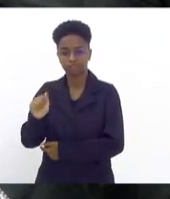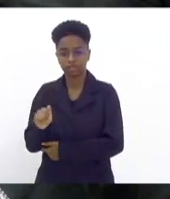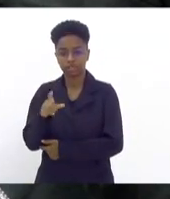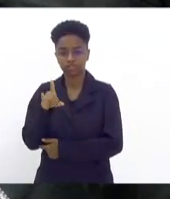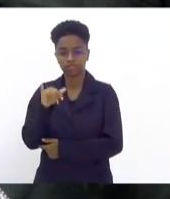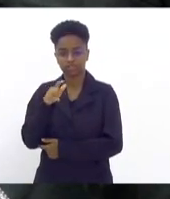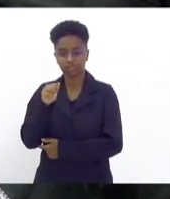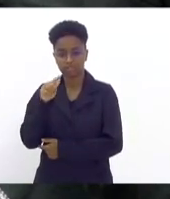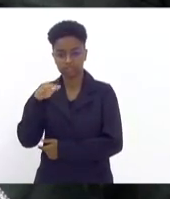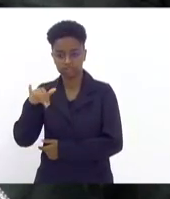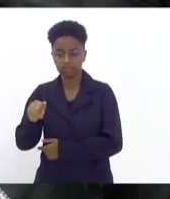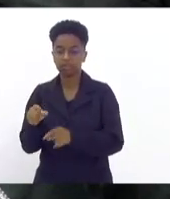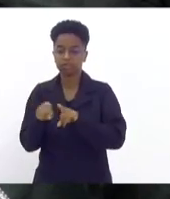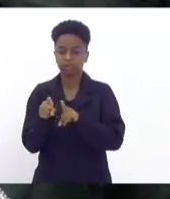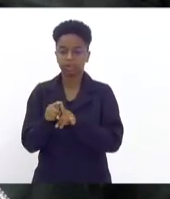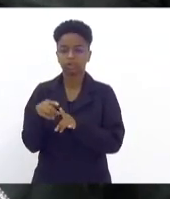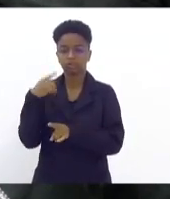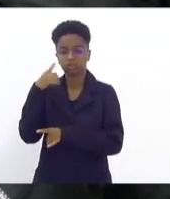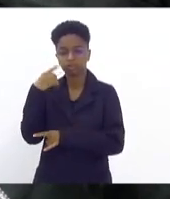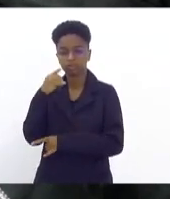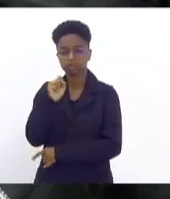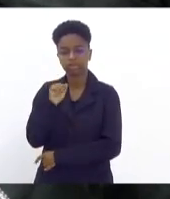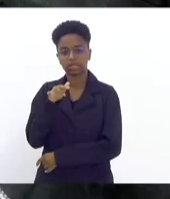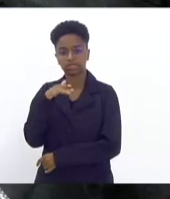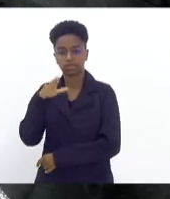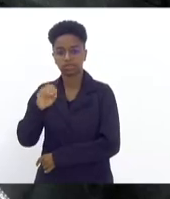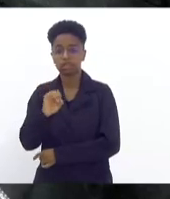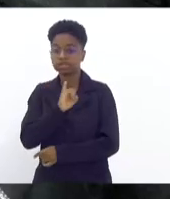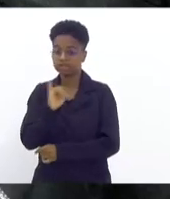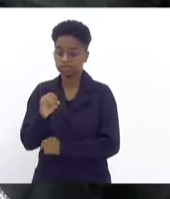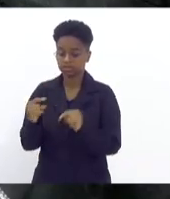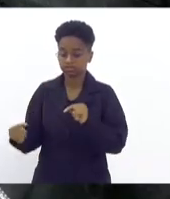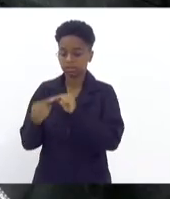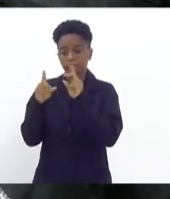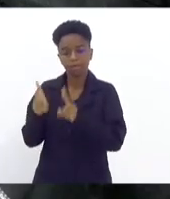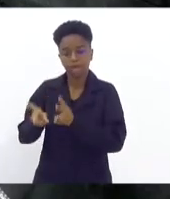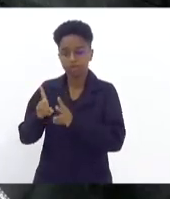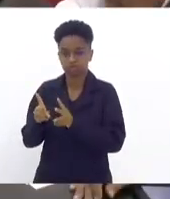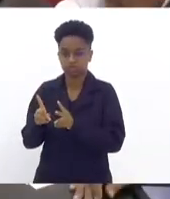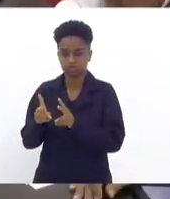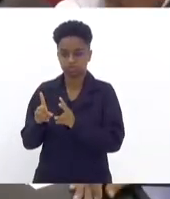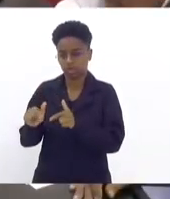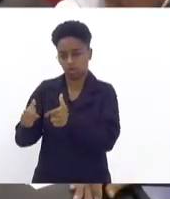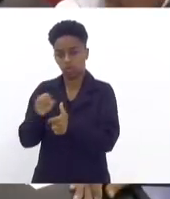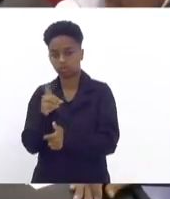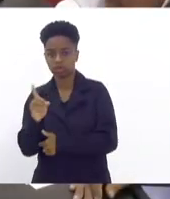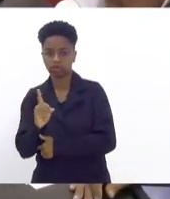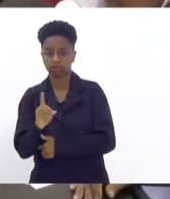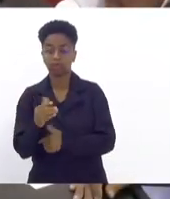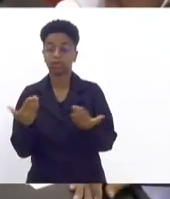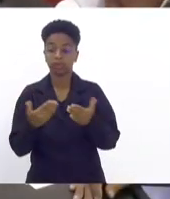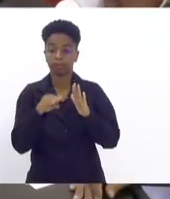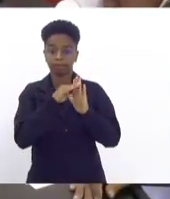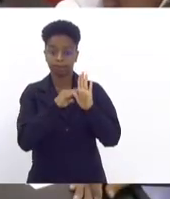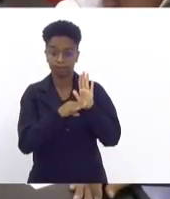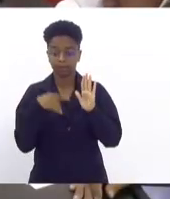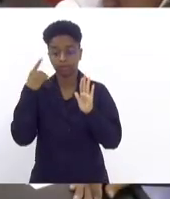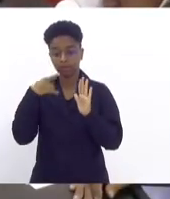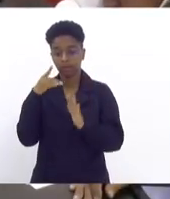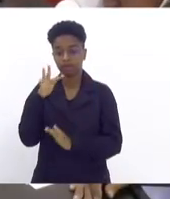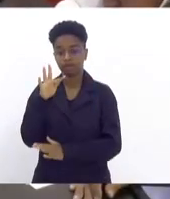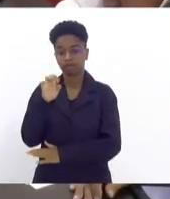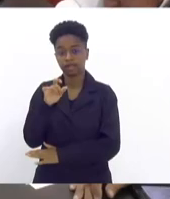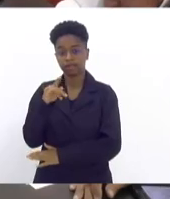menção do projeto citado pelo deputado Dr. Serginho, se trata do mesmo procedimento ou similar. Perfeito. Passa ao 12 da pauta, de relatoria do deputado Filipinho